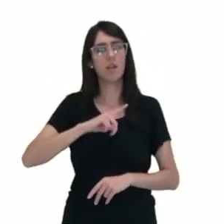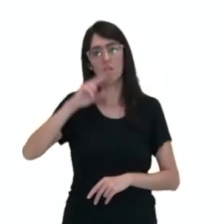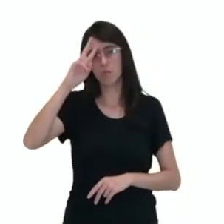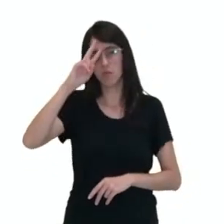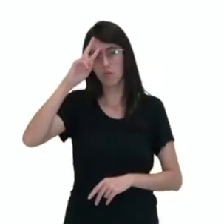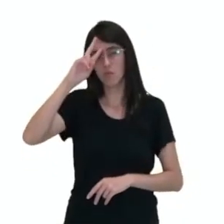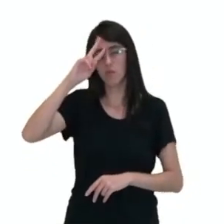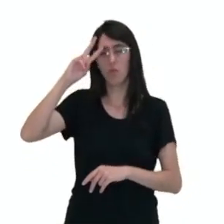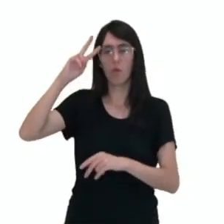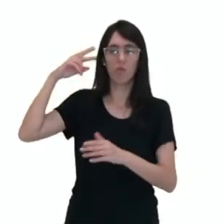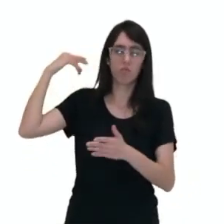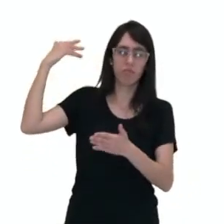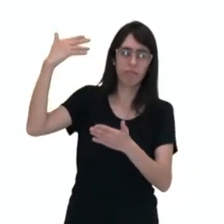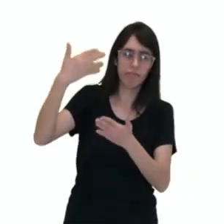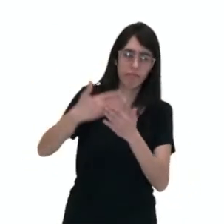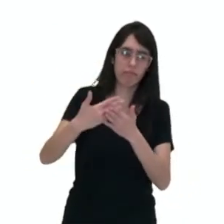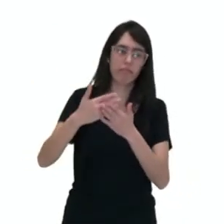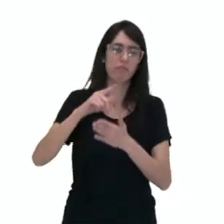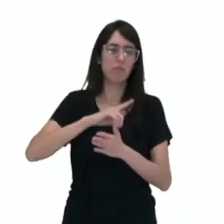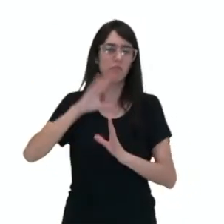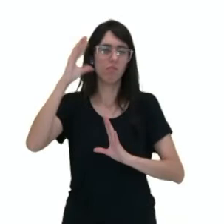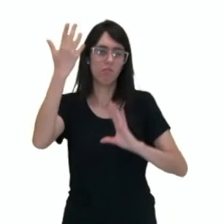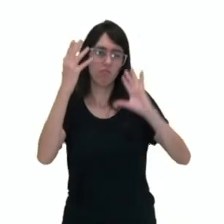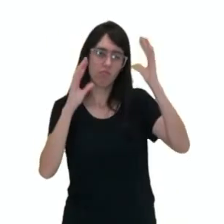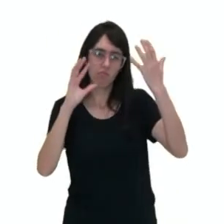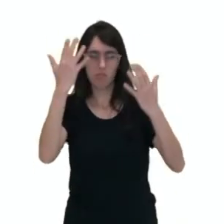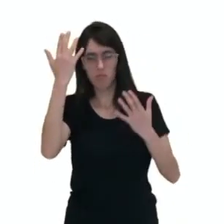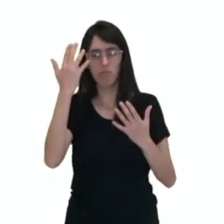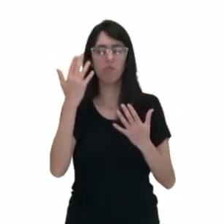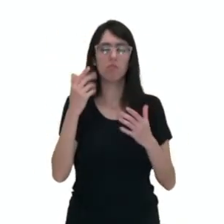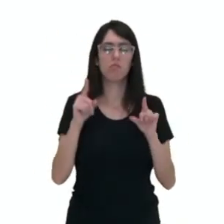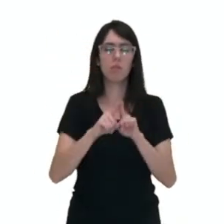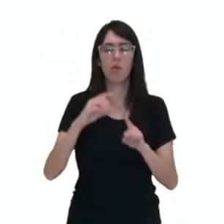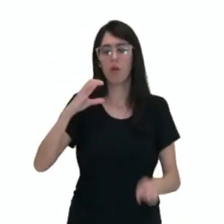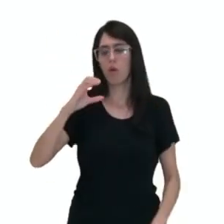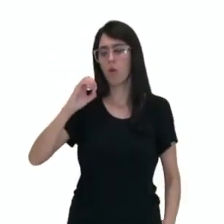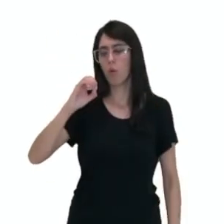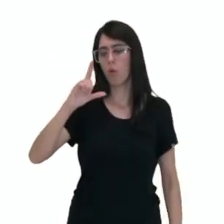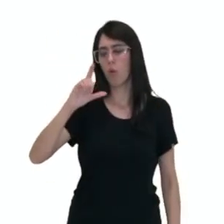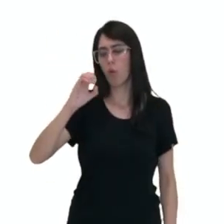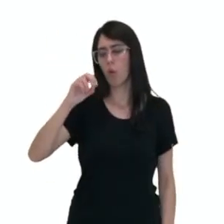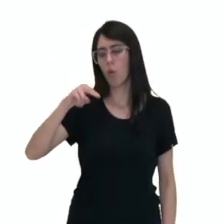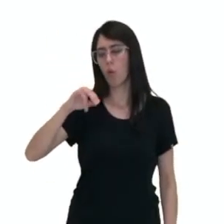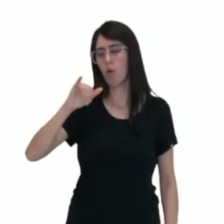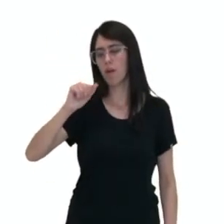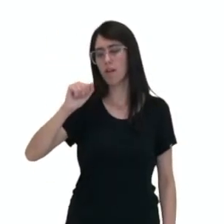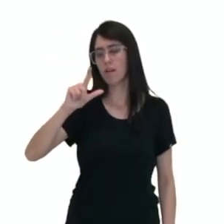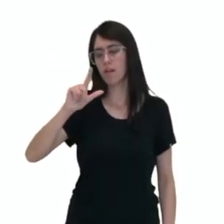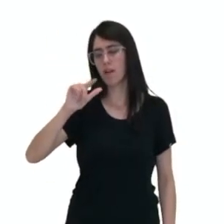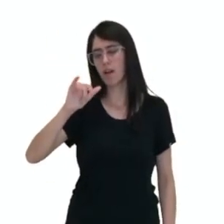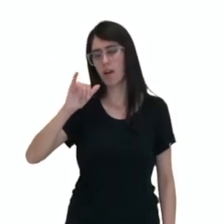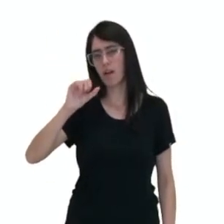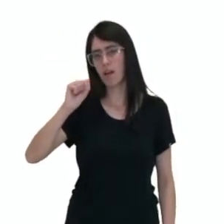históricas, como dissemos agora sobre o colonialismo, e que são questões que